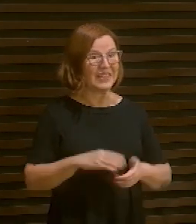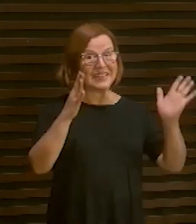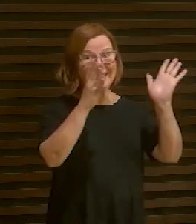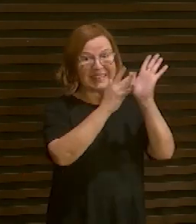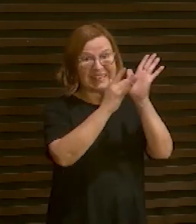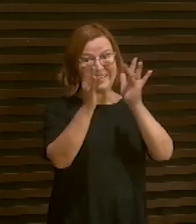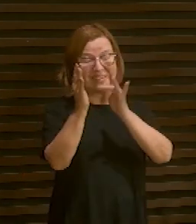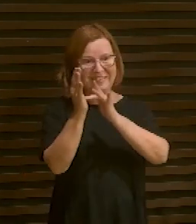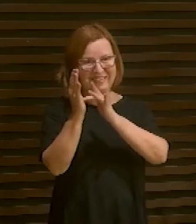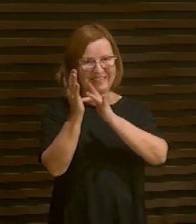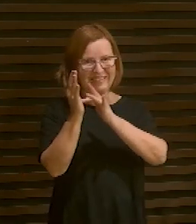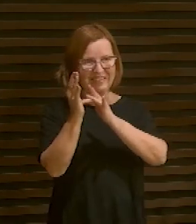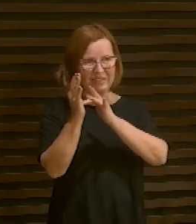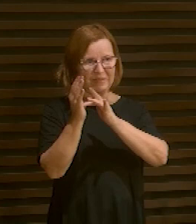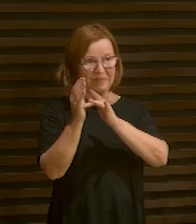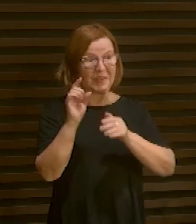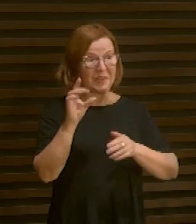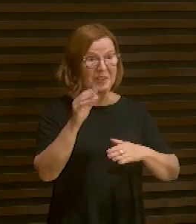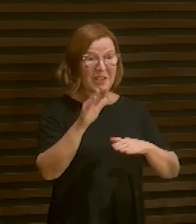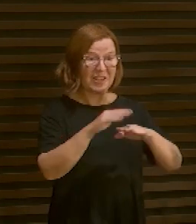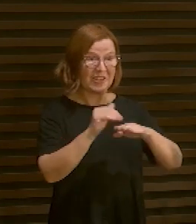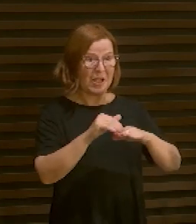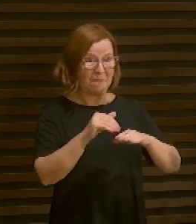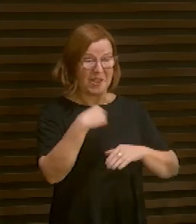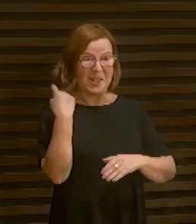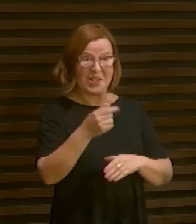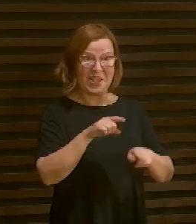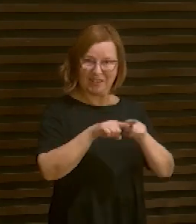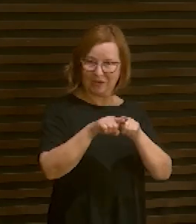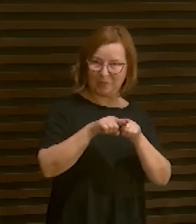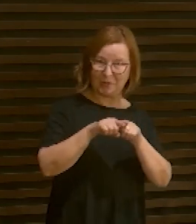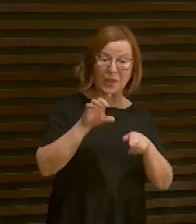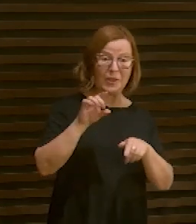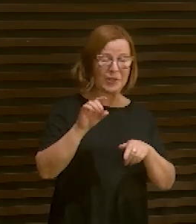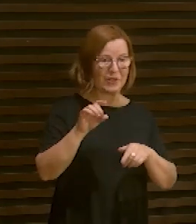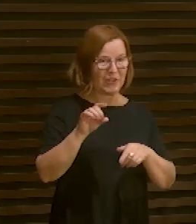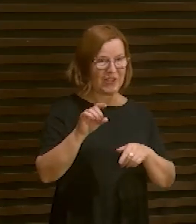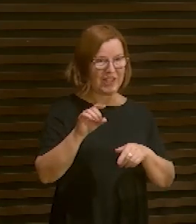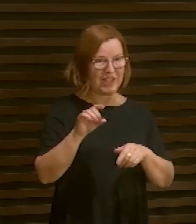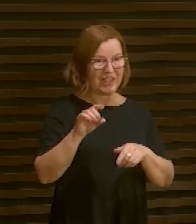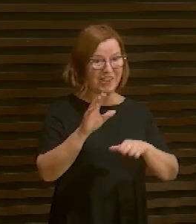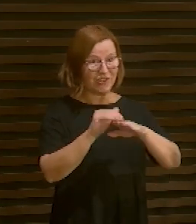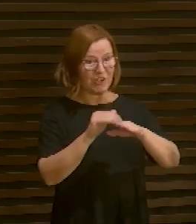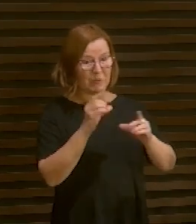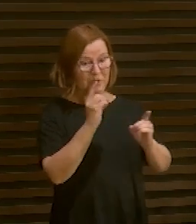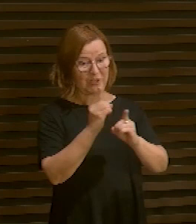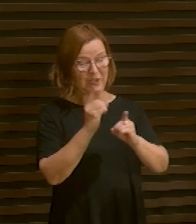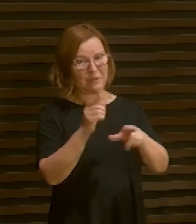Ele só vai chamar a gente de irmão, só chamou os discípulos de irmãos